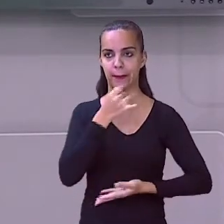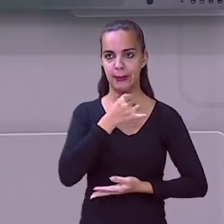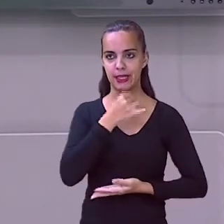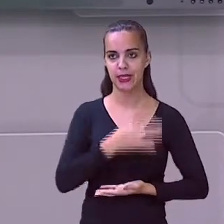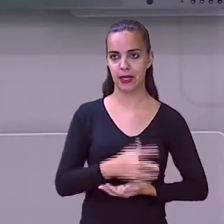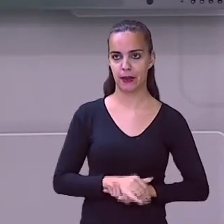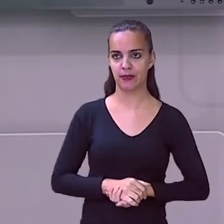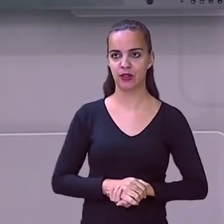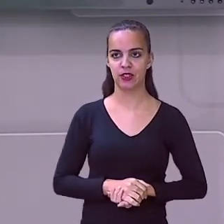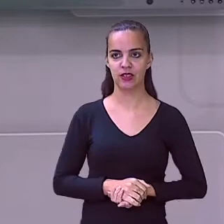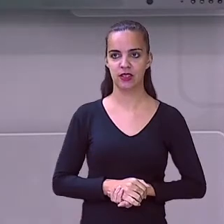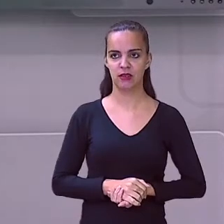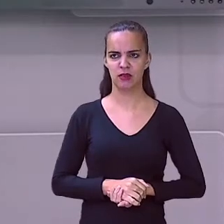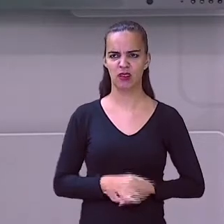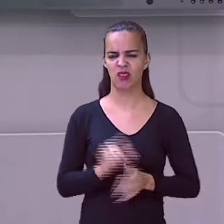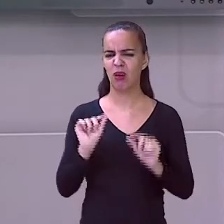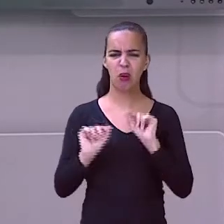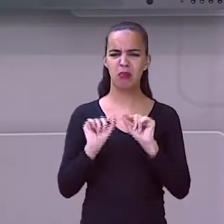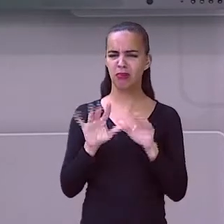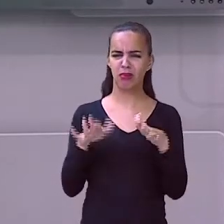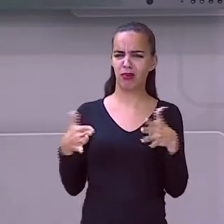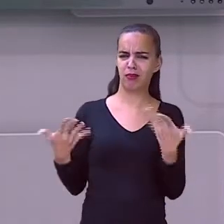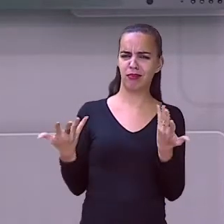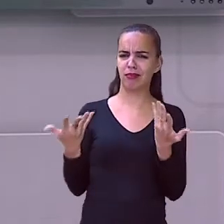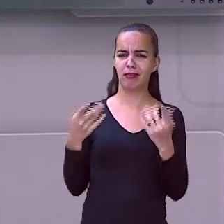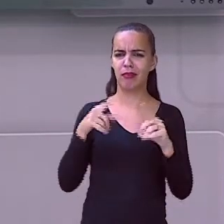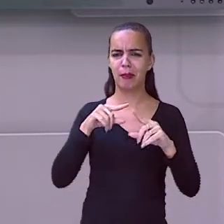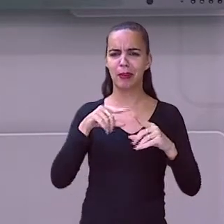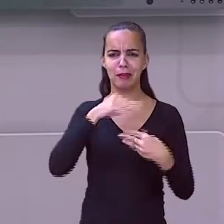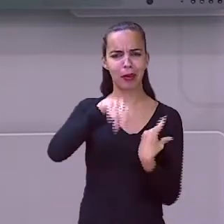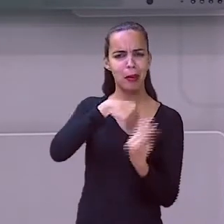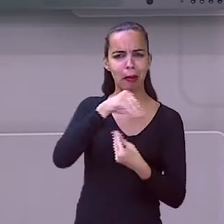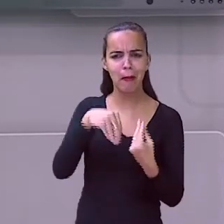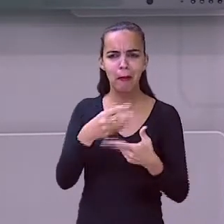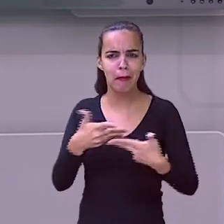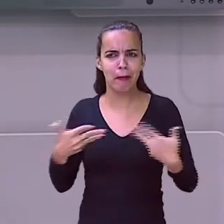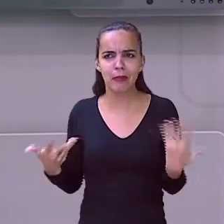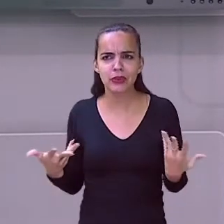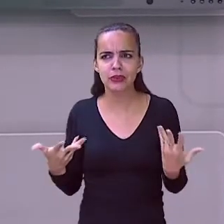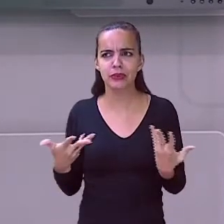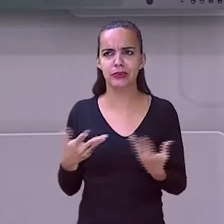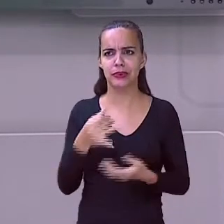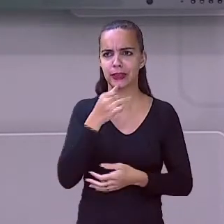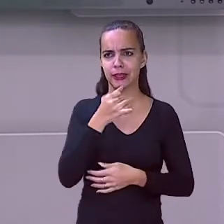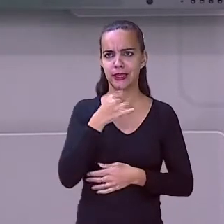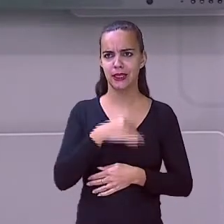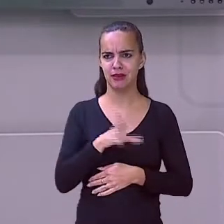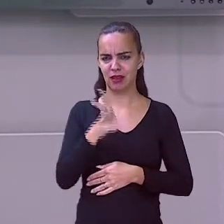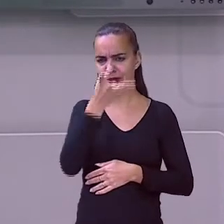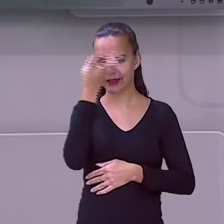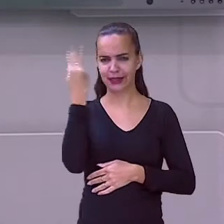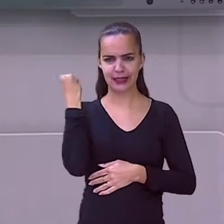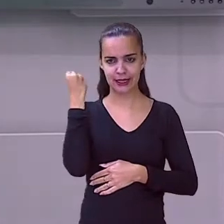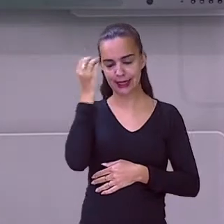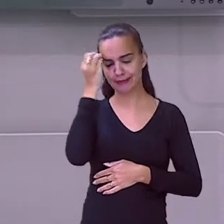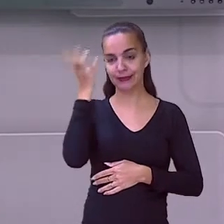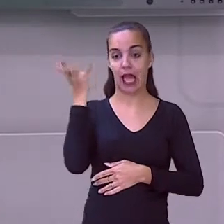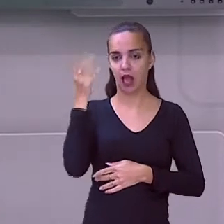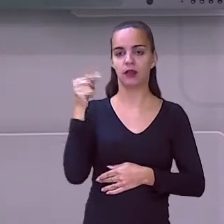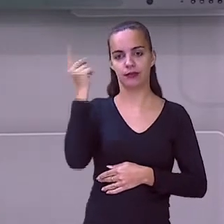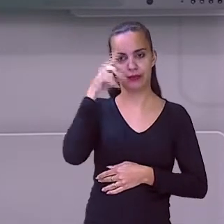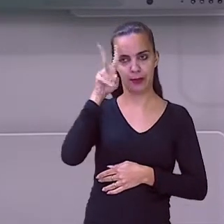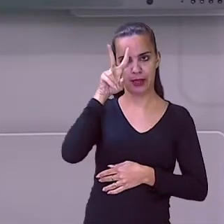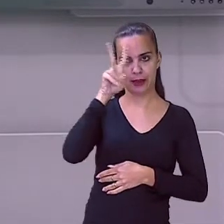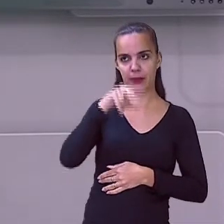interrogações. Mas o que mesmo mistura? Eu já estudei, mas deu aquele esquecimento. Então vamos lá. O que é